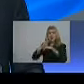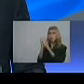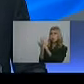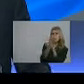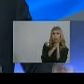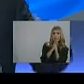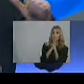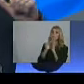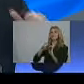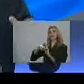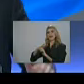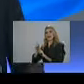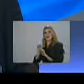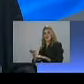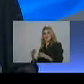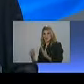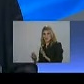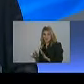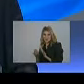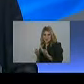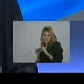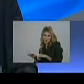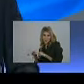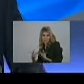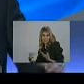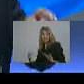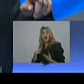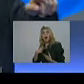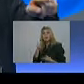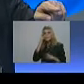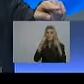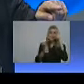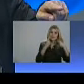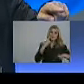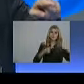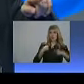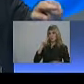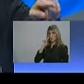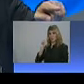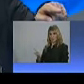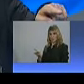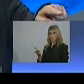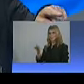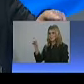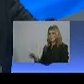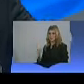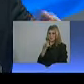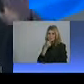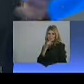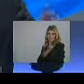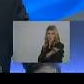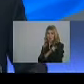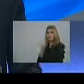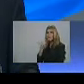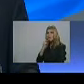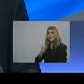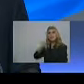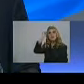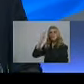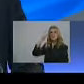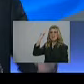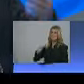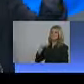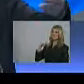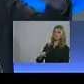com educação. Foi isso que me trouxe para a política. Quando eu vi um aluno meu, de uma escola municipal, dizer que o vestibular não era para